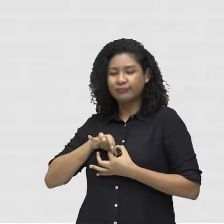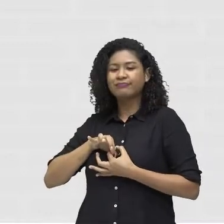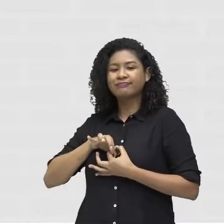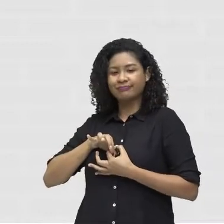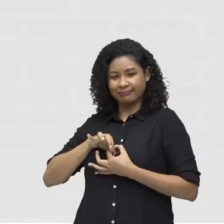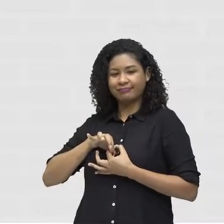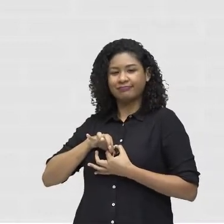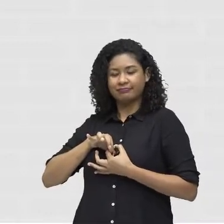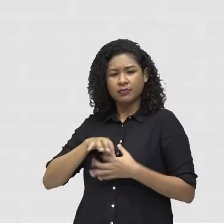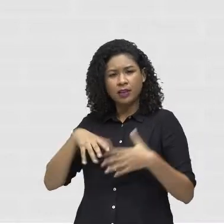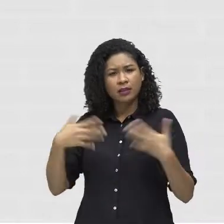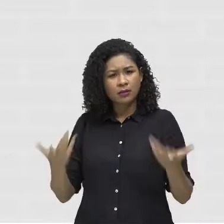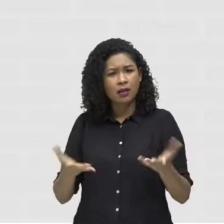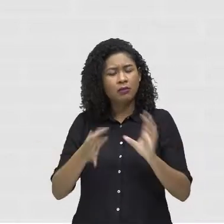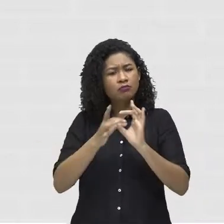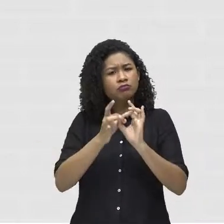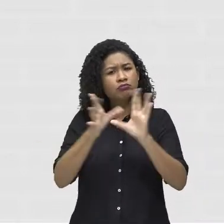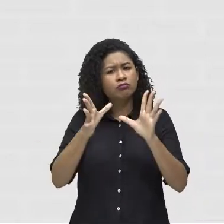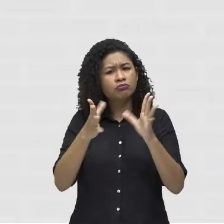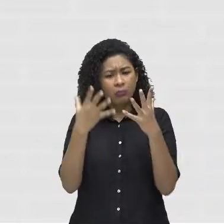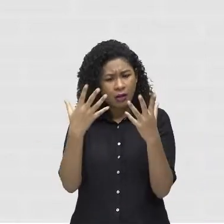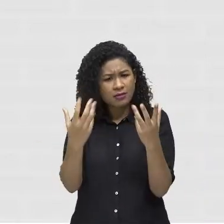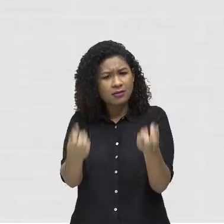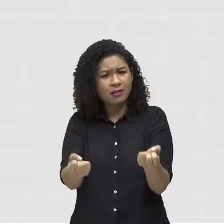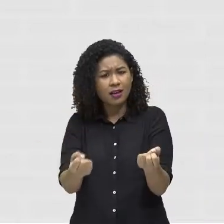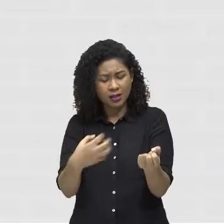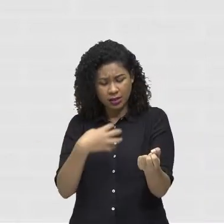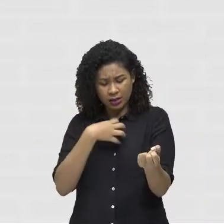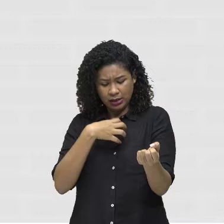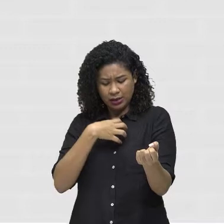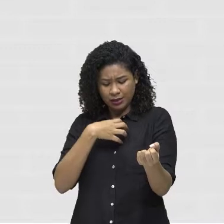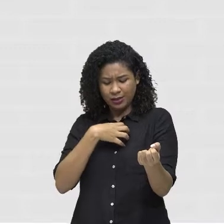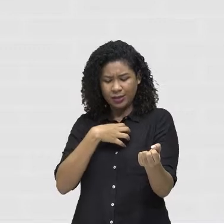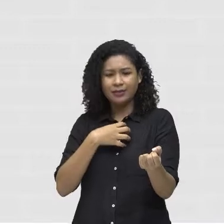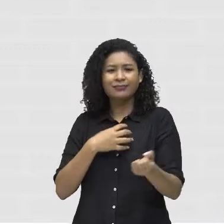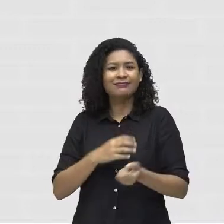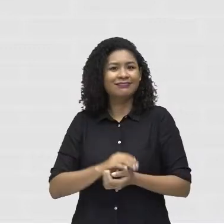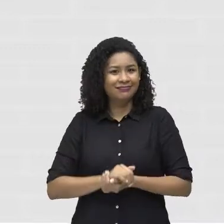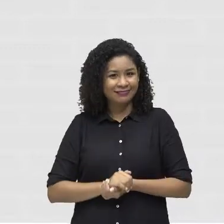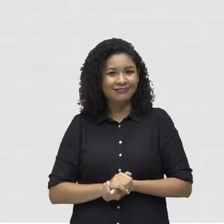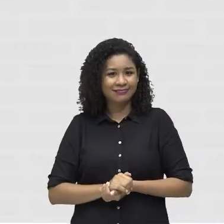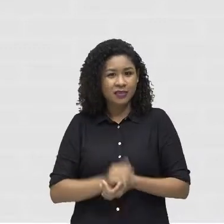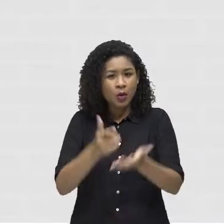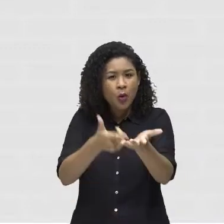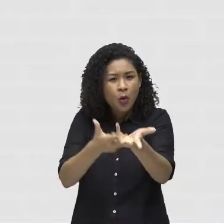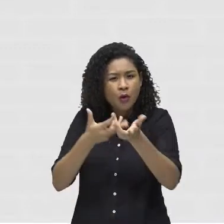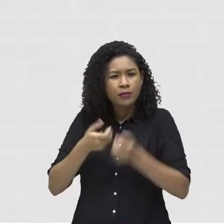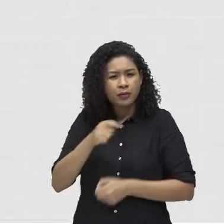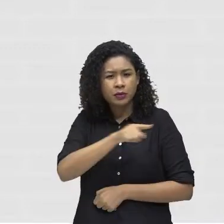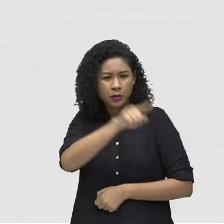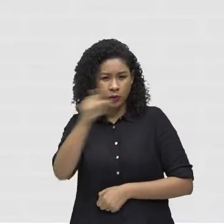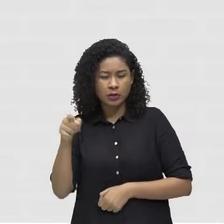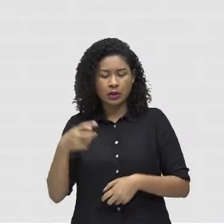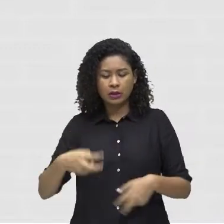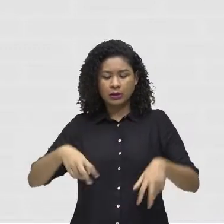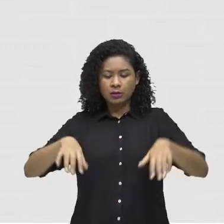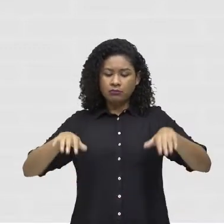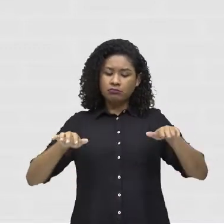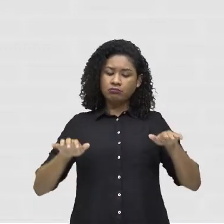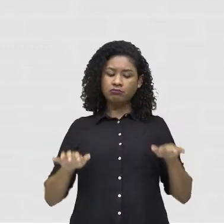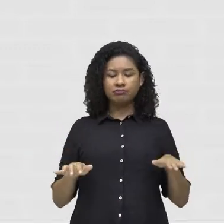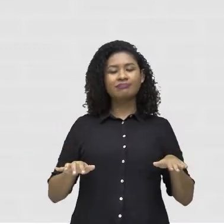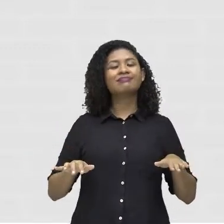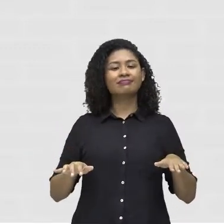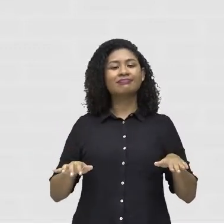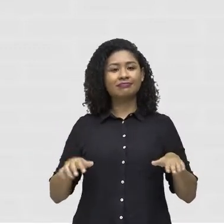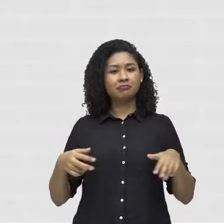Então, permita-se sentir aquilo que você está sentindo. Eu te convido a, nesse momento, sentar bem confortavelmente,